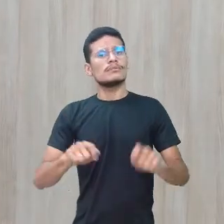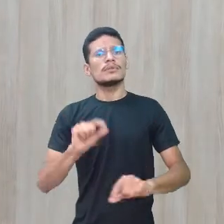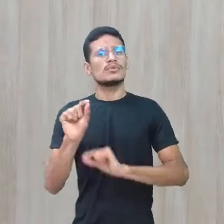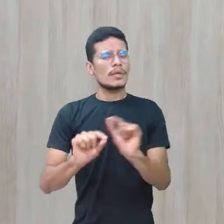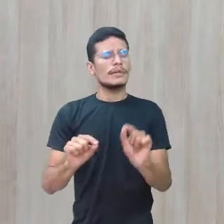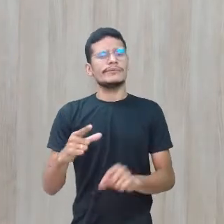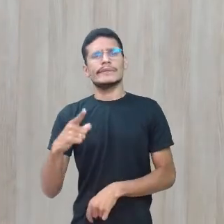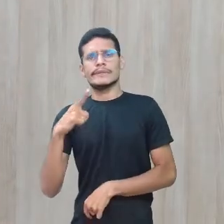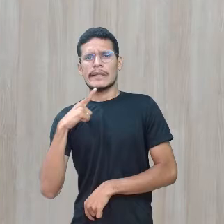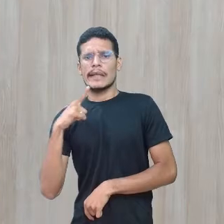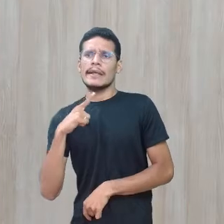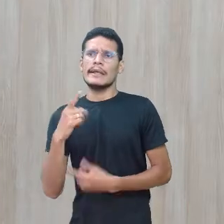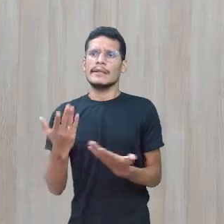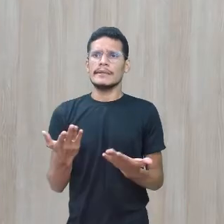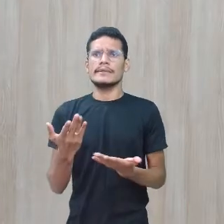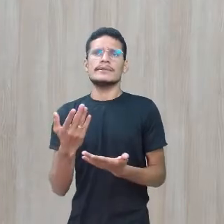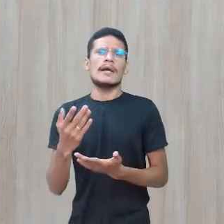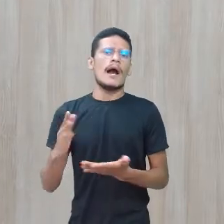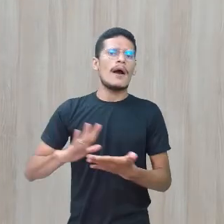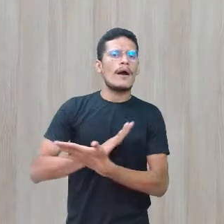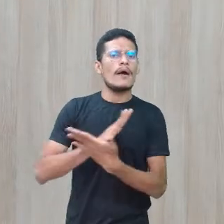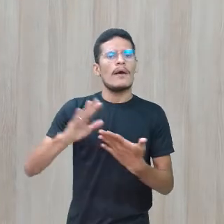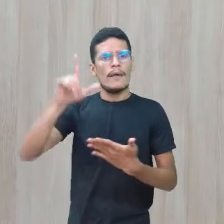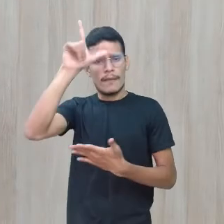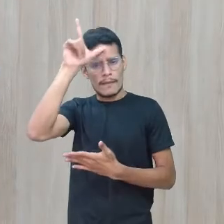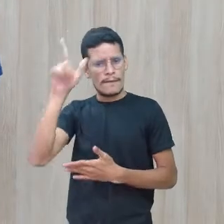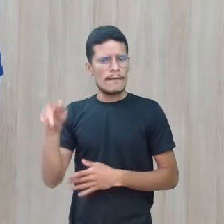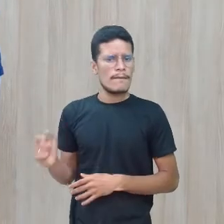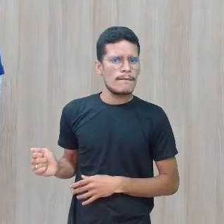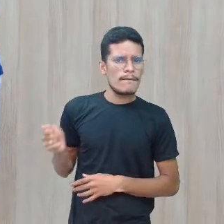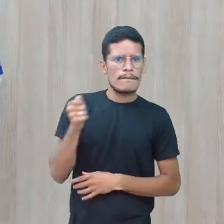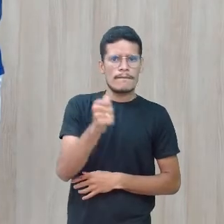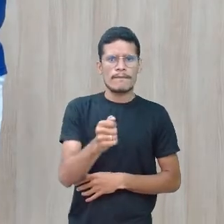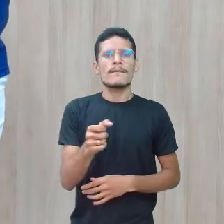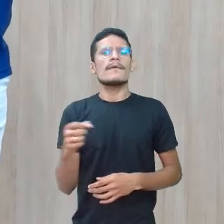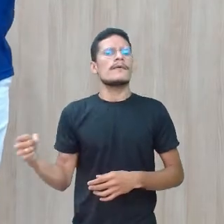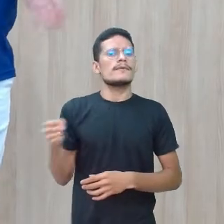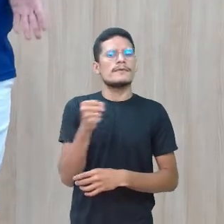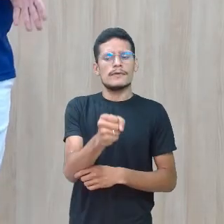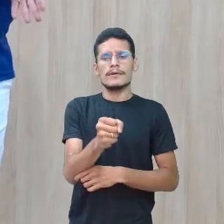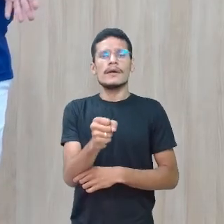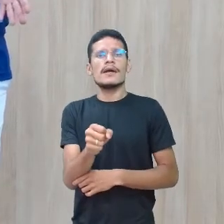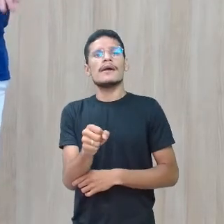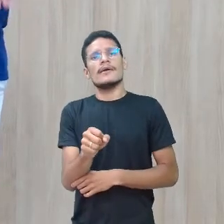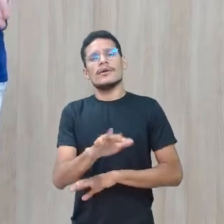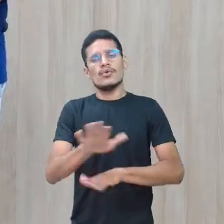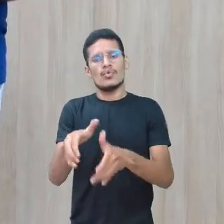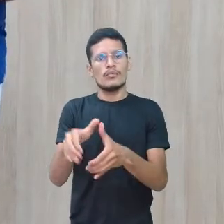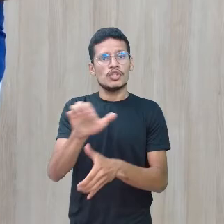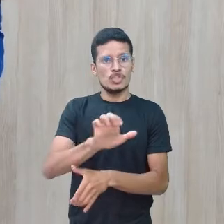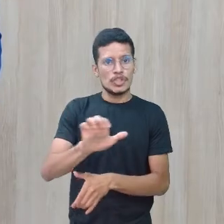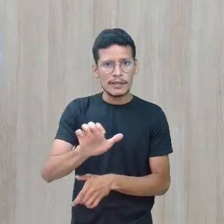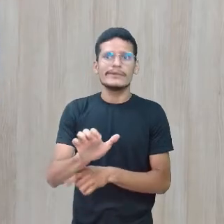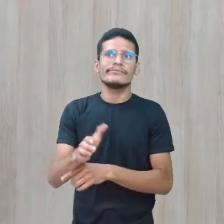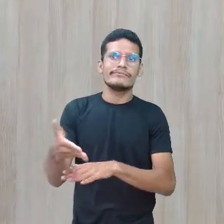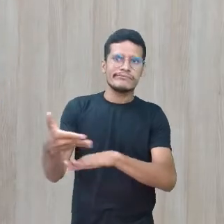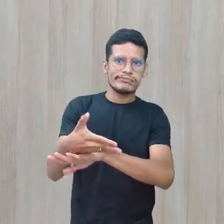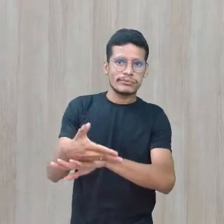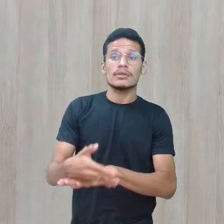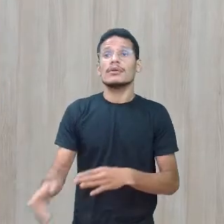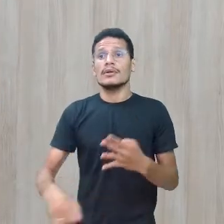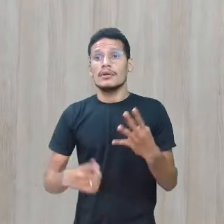tendo, né, líderes associados à esquerda chegando ao poder, ok? Então, e